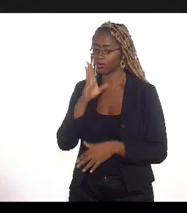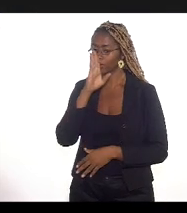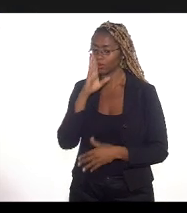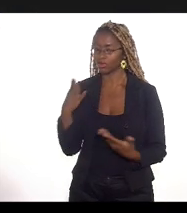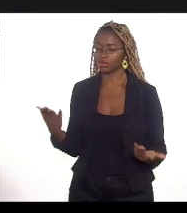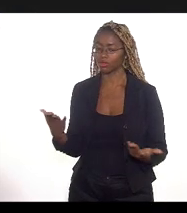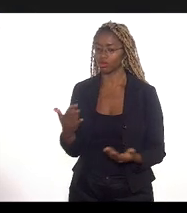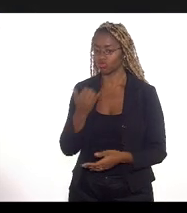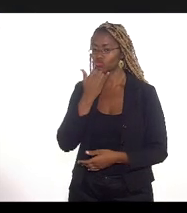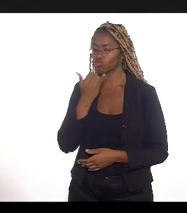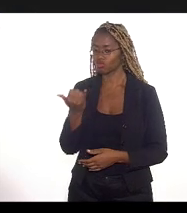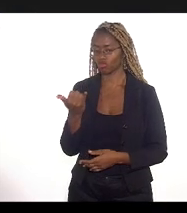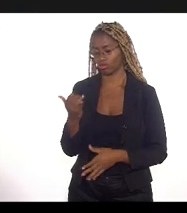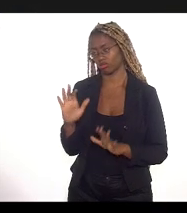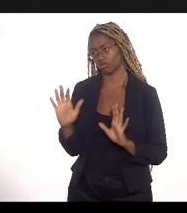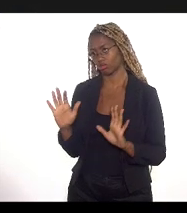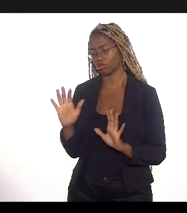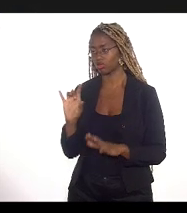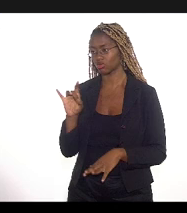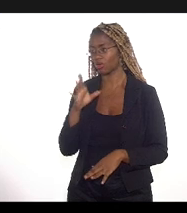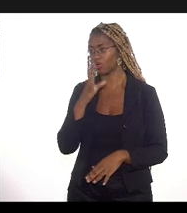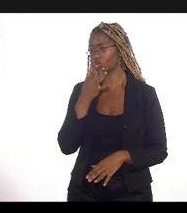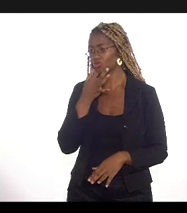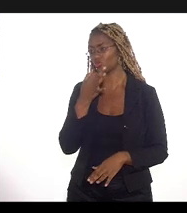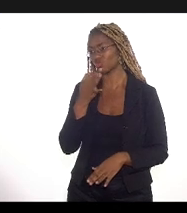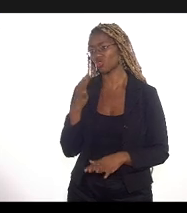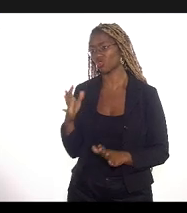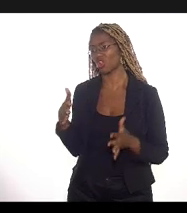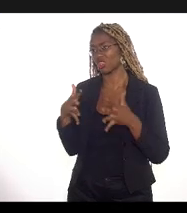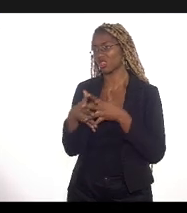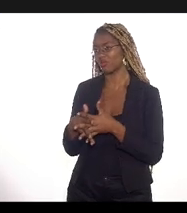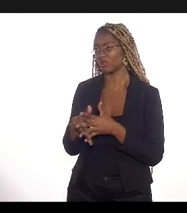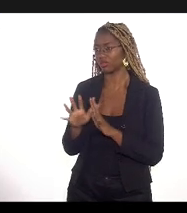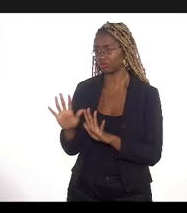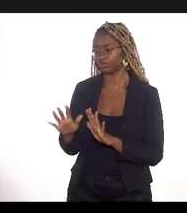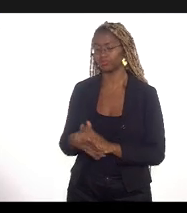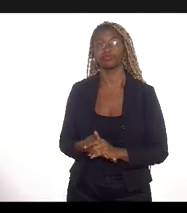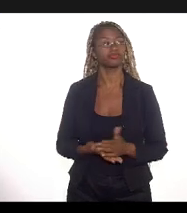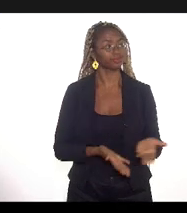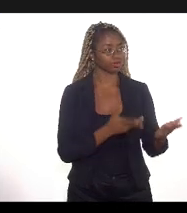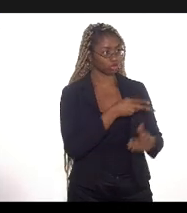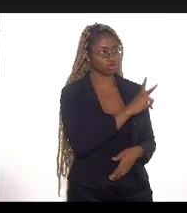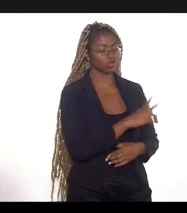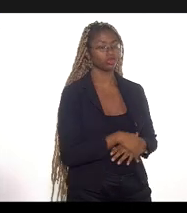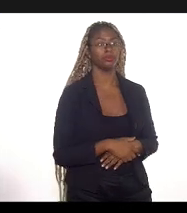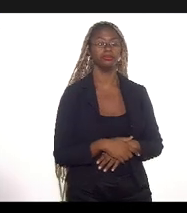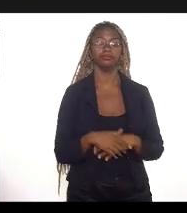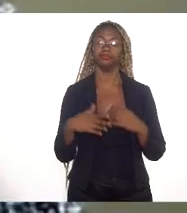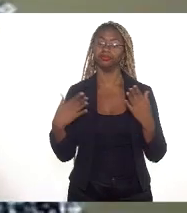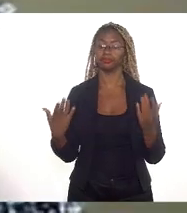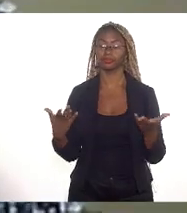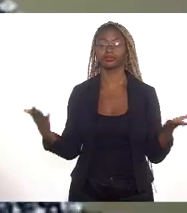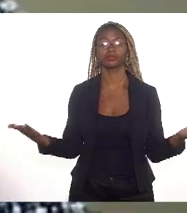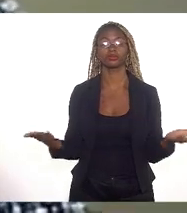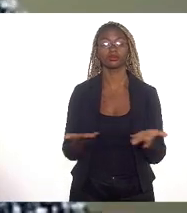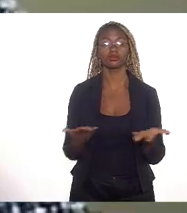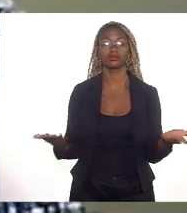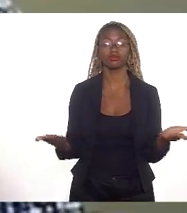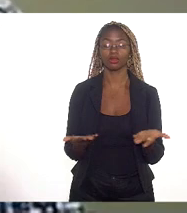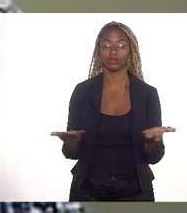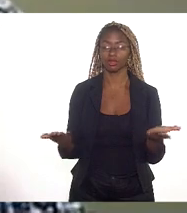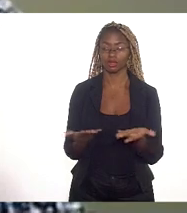do som, amigo, tá? Por favor. Deputada Marta, desculpa. Continua, por favor. Mas, nesse momento, né?